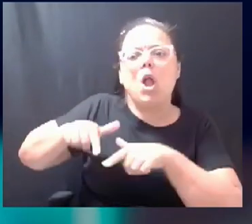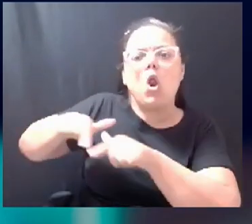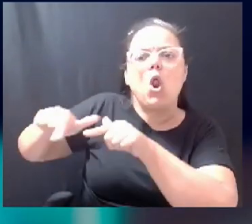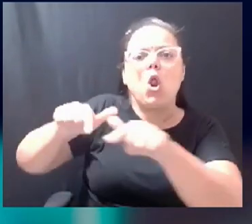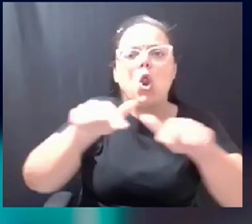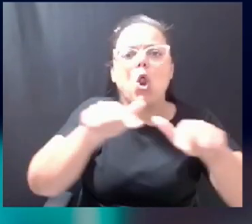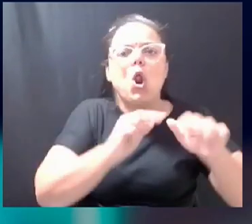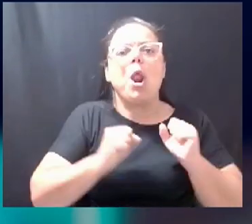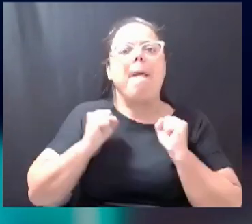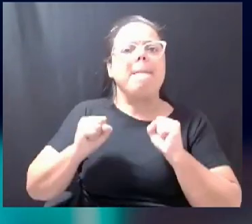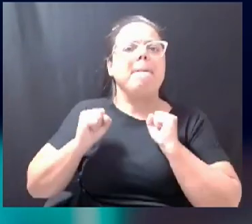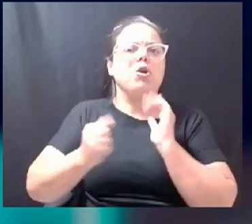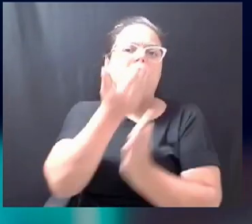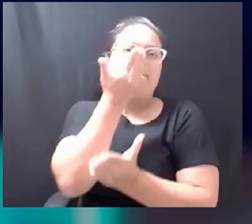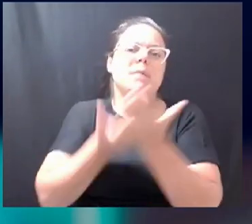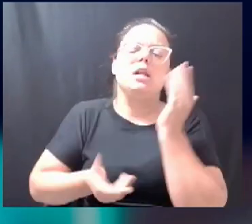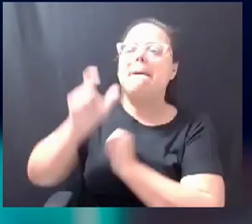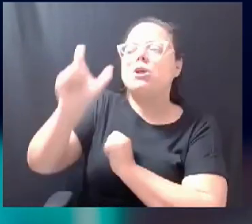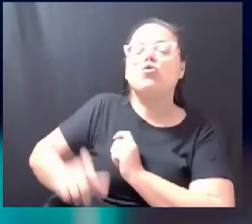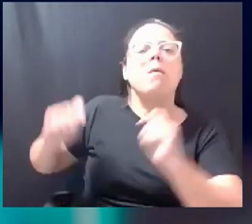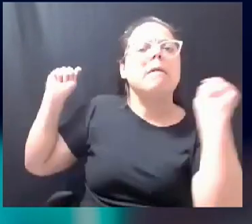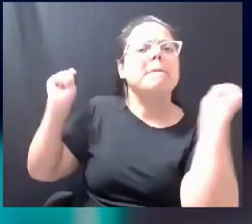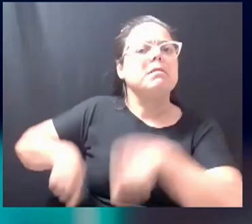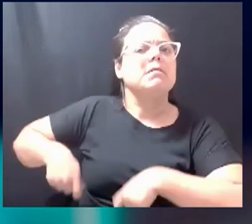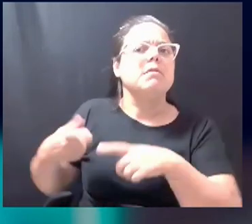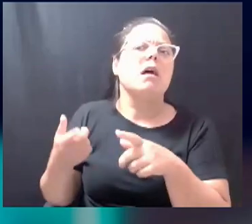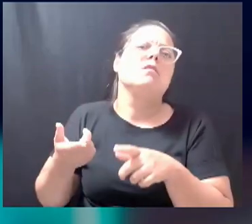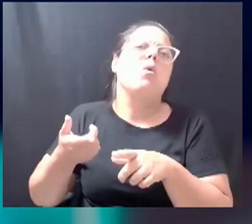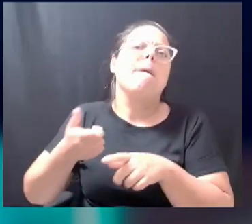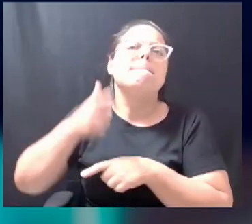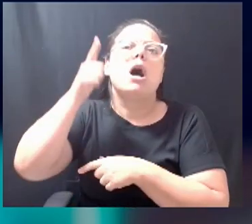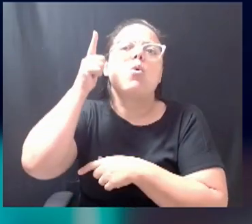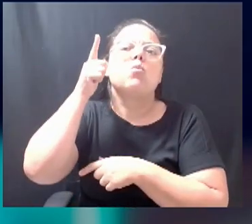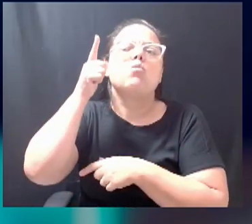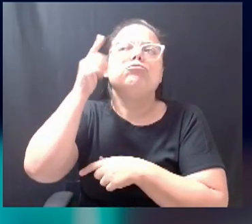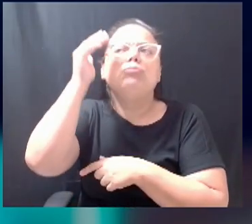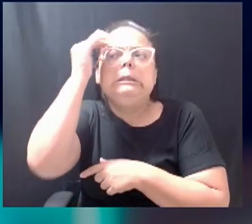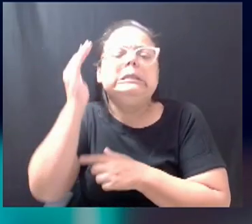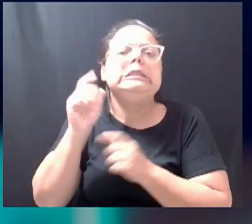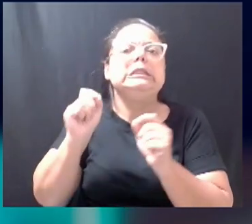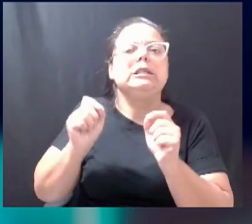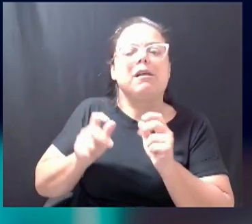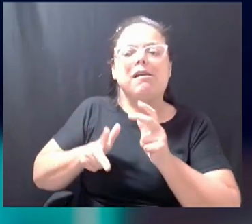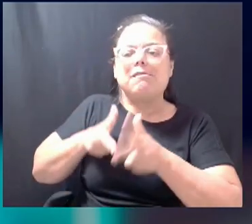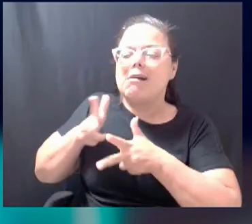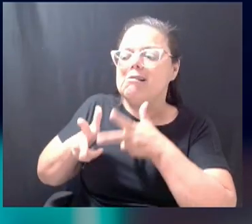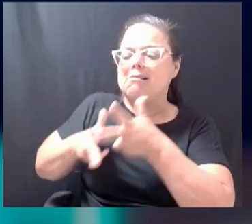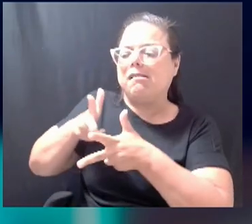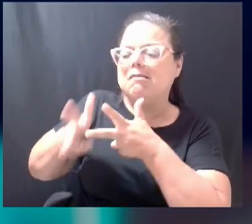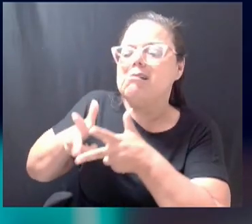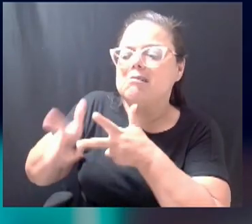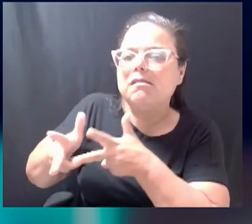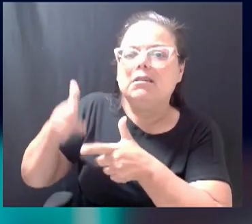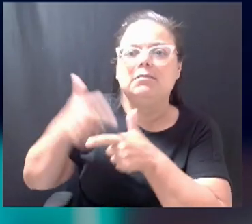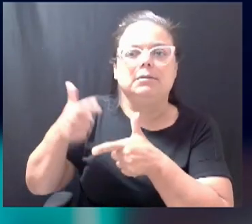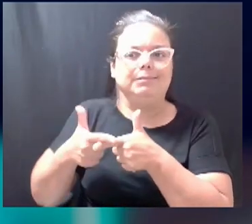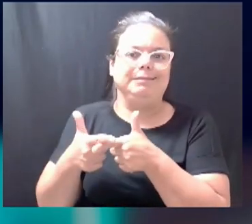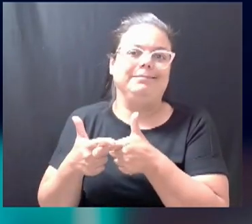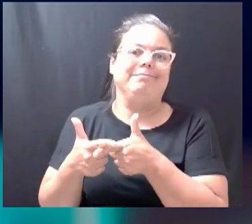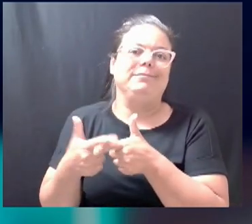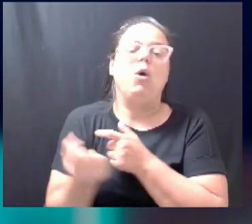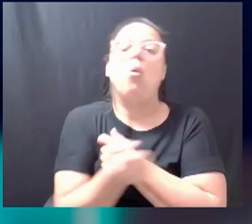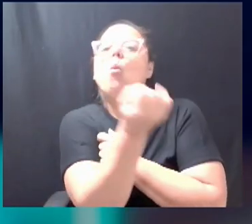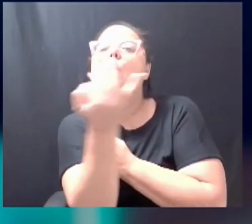tão competentes por entender que a gagueira pode trazer problema. E vou dizer, tem muita gente que não gagueja, que não tem uma comunicação